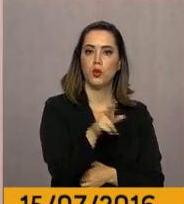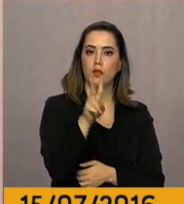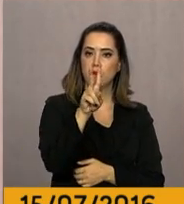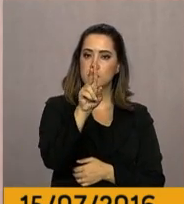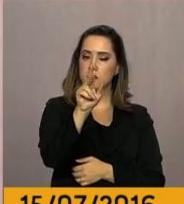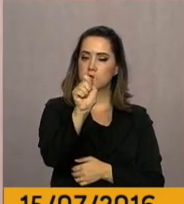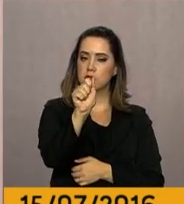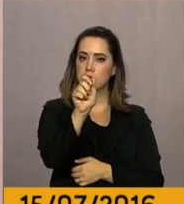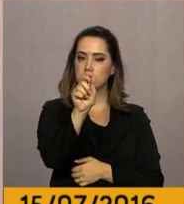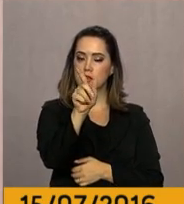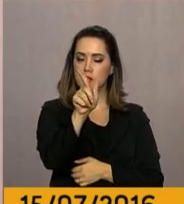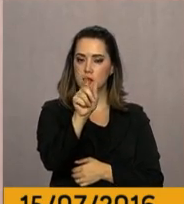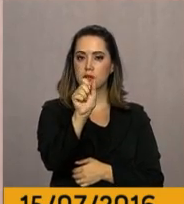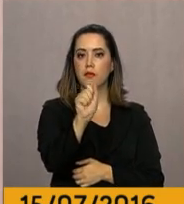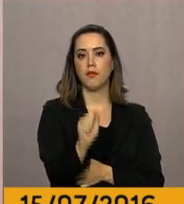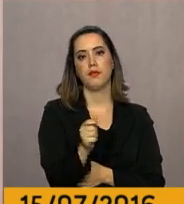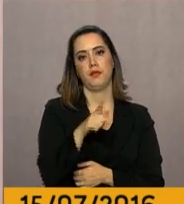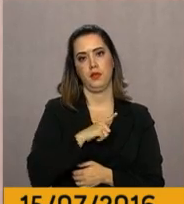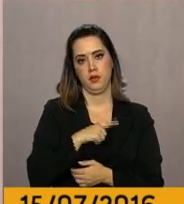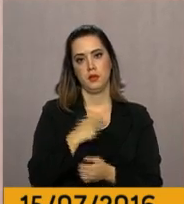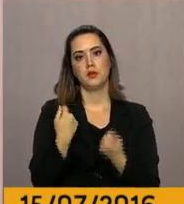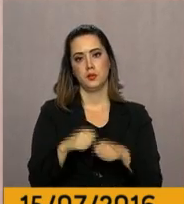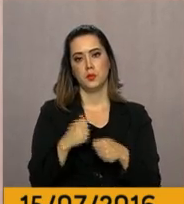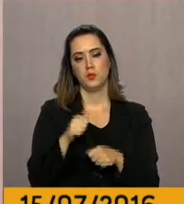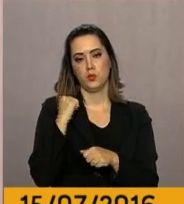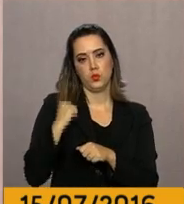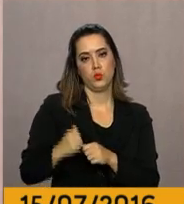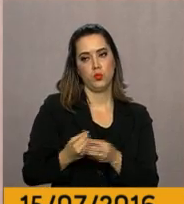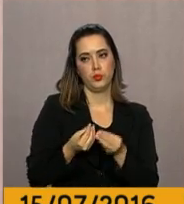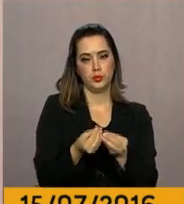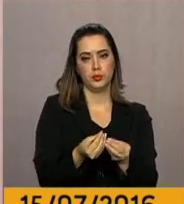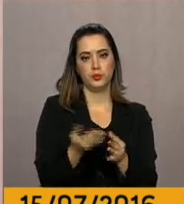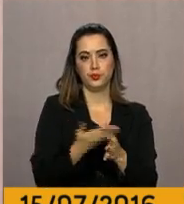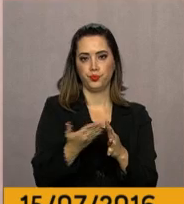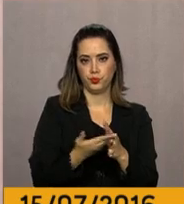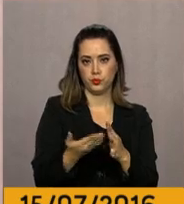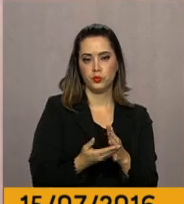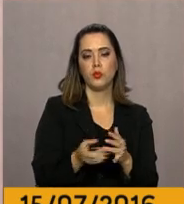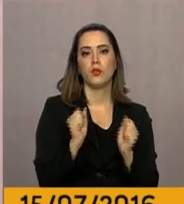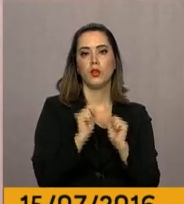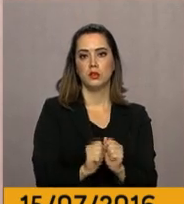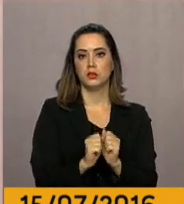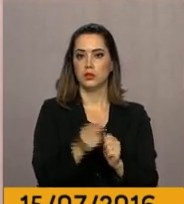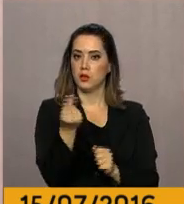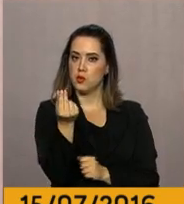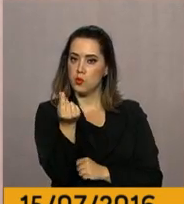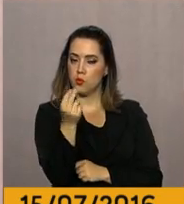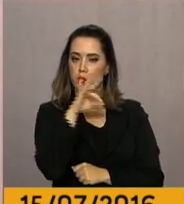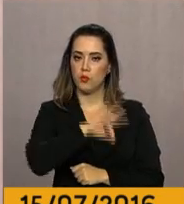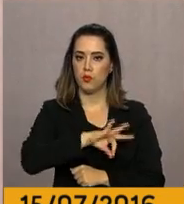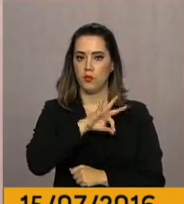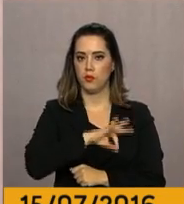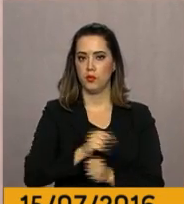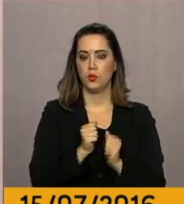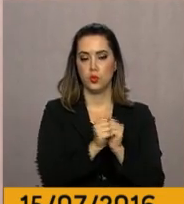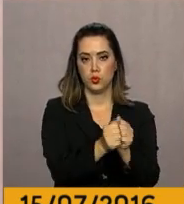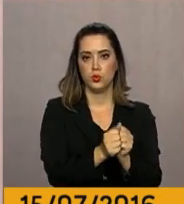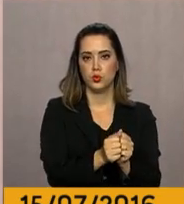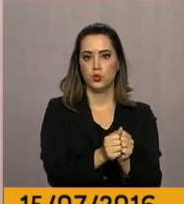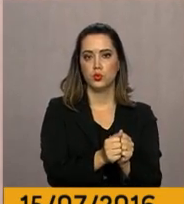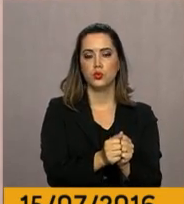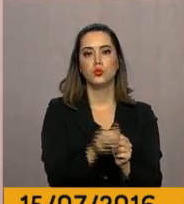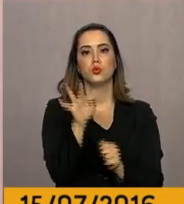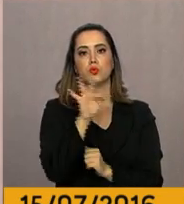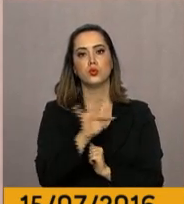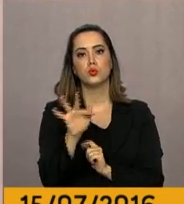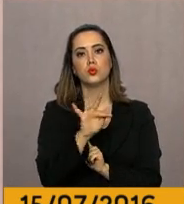estudantes carentes e que tenham enquadramento na renda junto às instituições privadas de